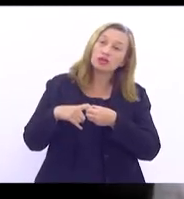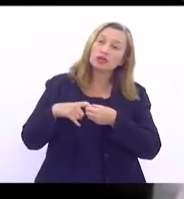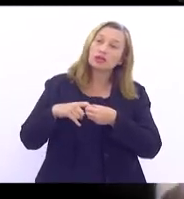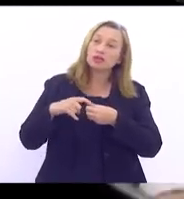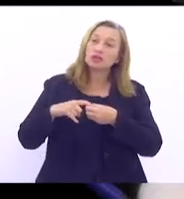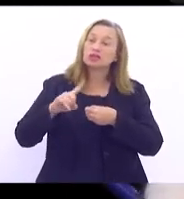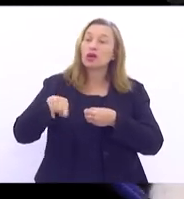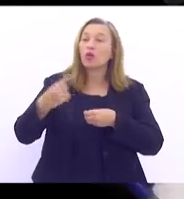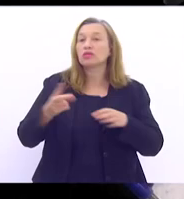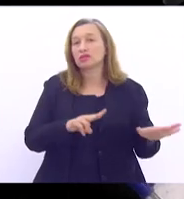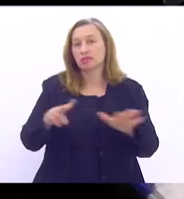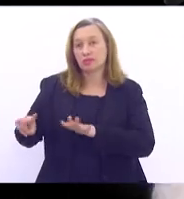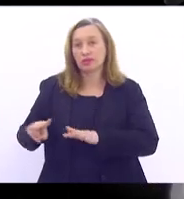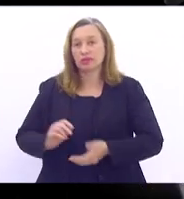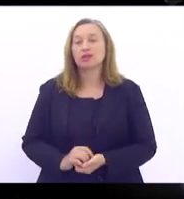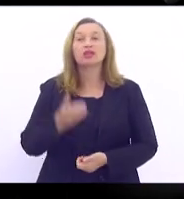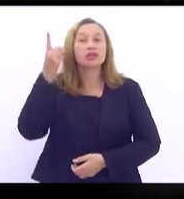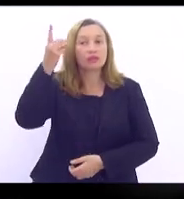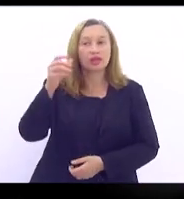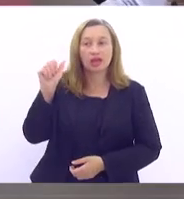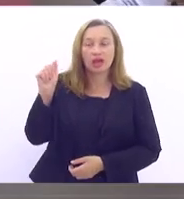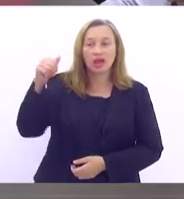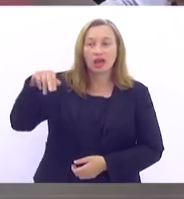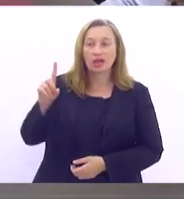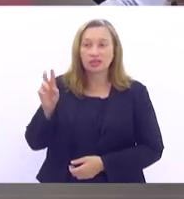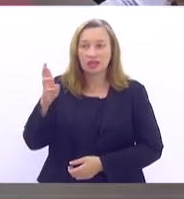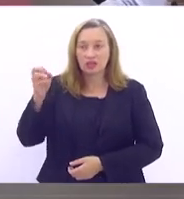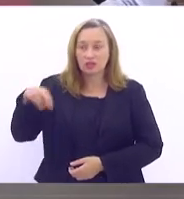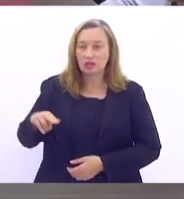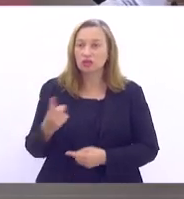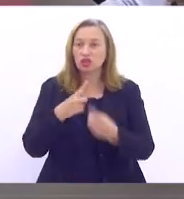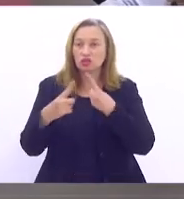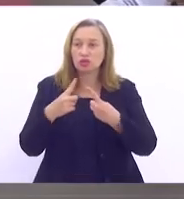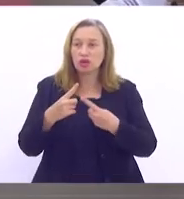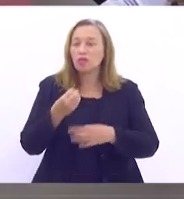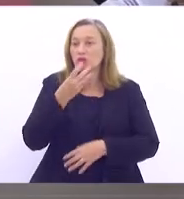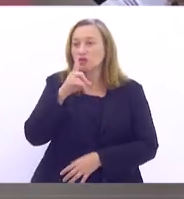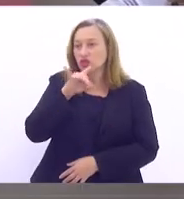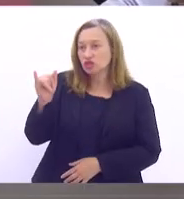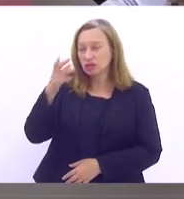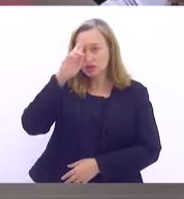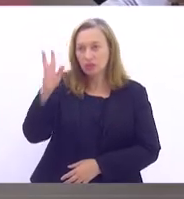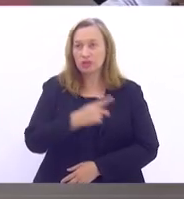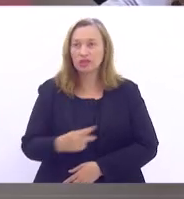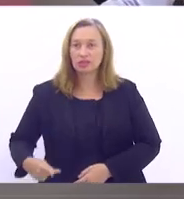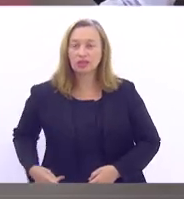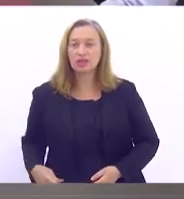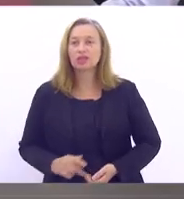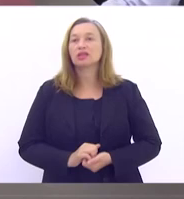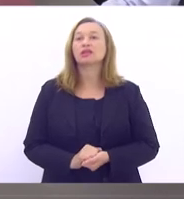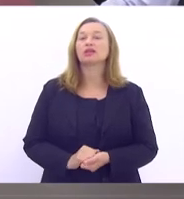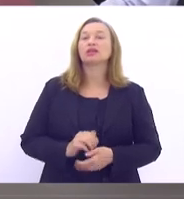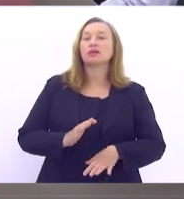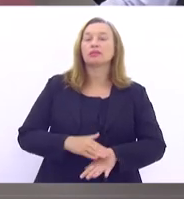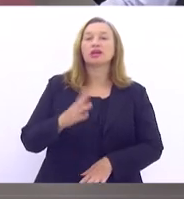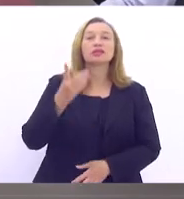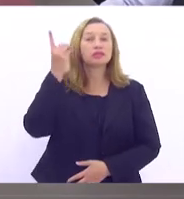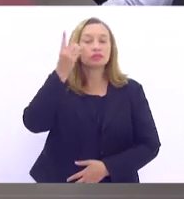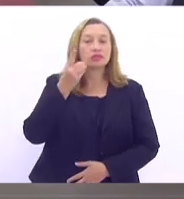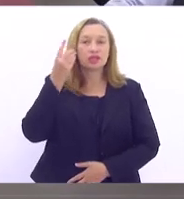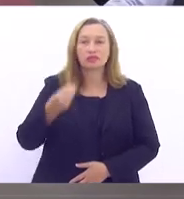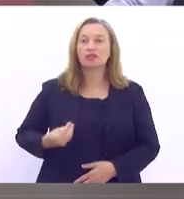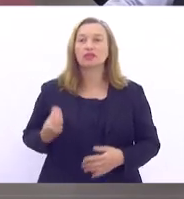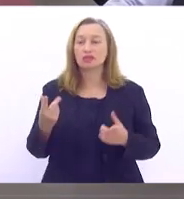Na próxima. Deputado Anderson, em discussão. Bom dia, senhor presidente, bom dia, demais deputados aqui